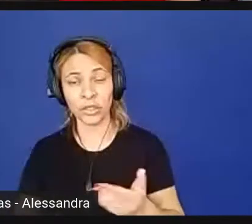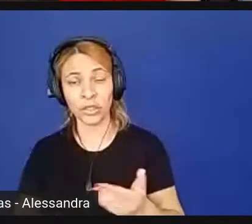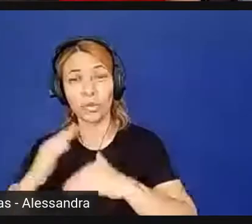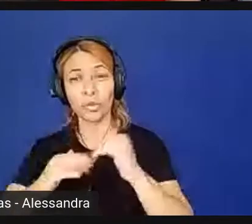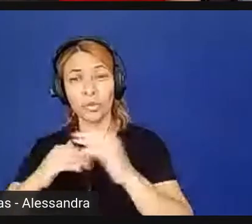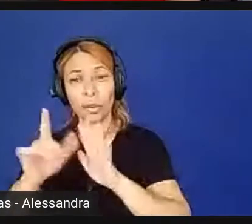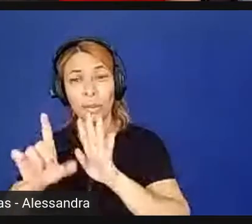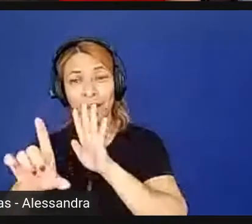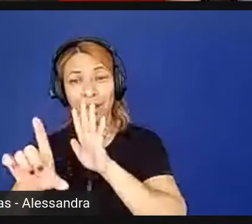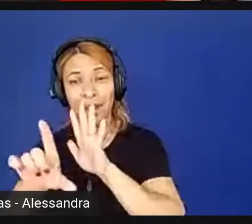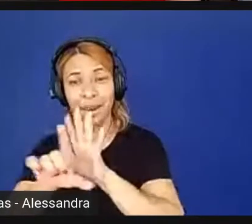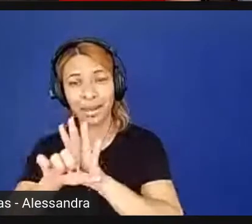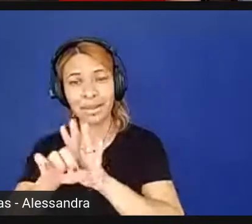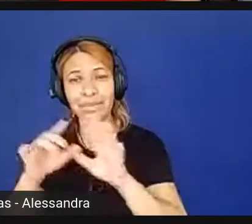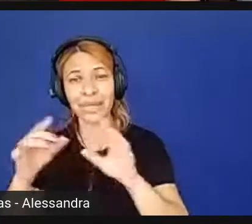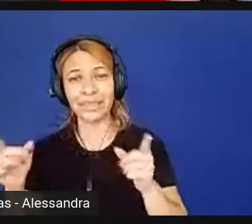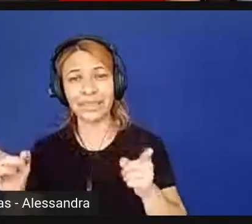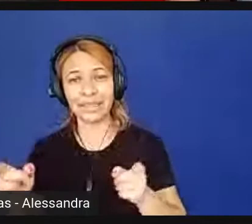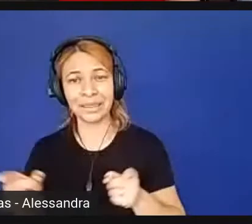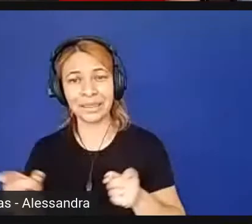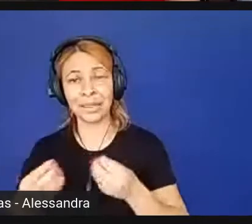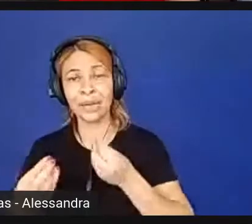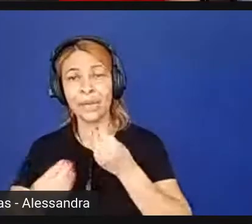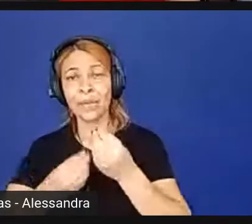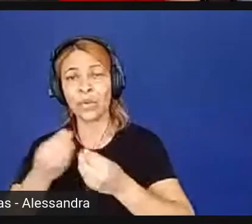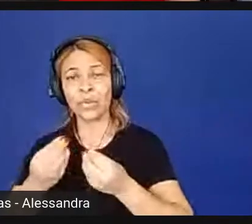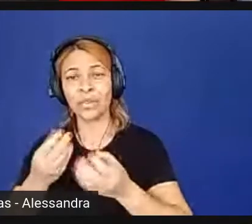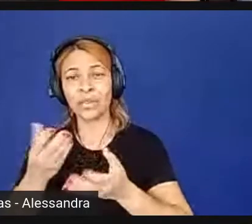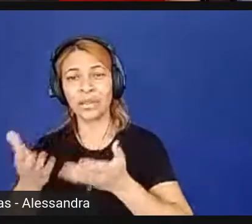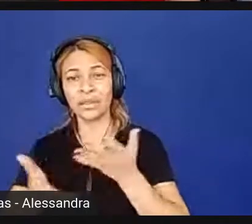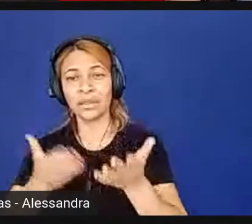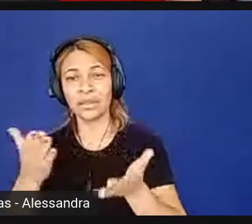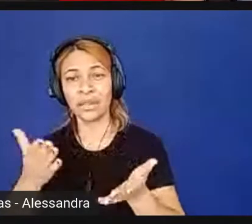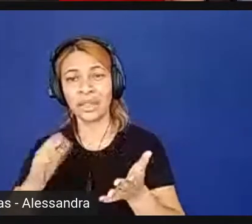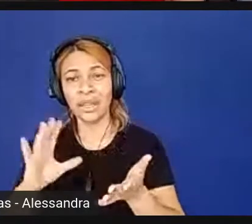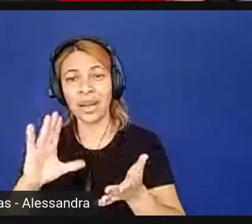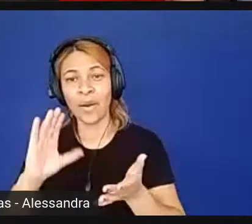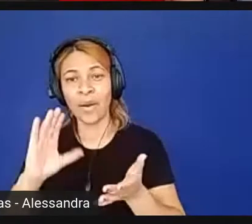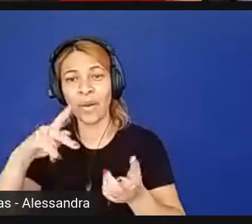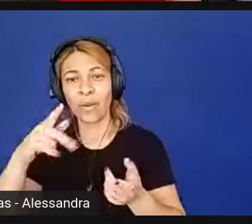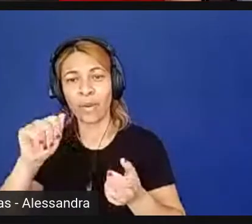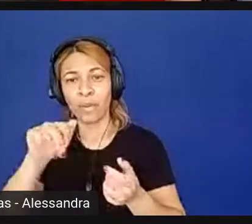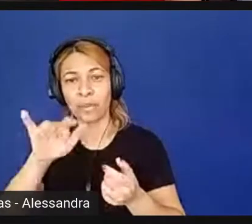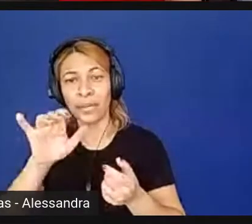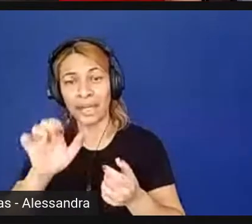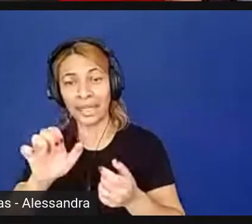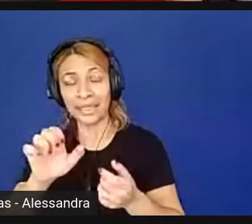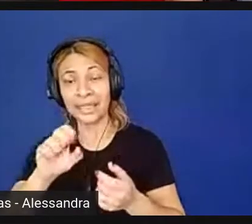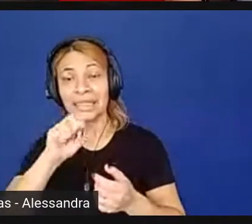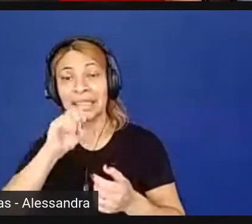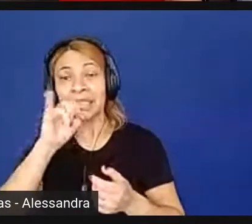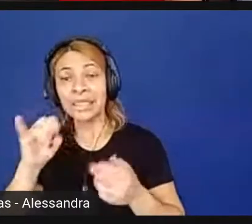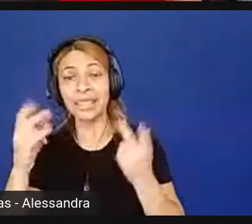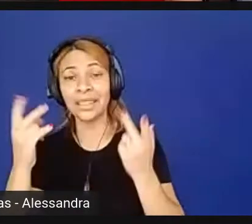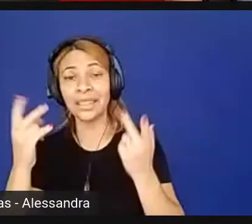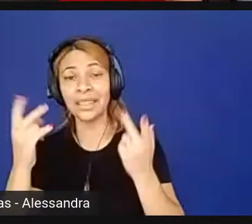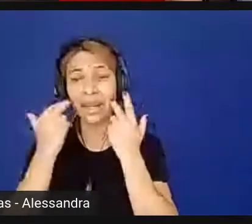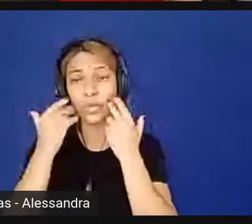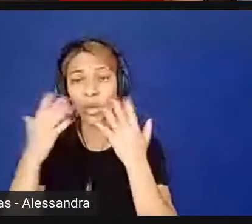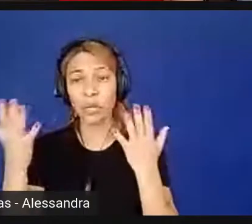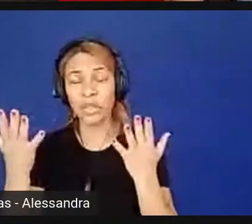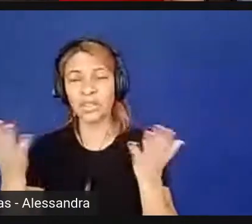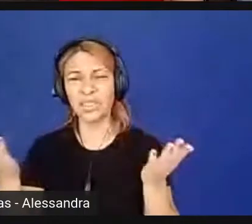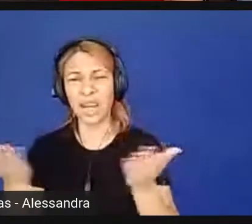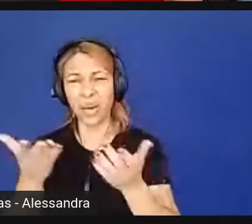estrita, veja, como é que a gente trataria do tal do compliance, que é a conformidade, se naturalmente os gestores, ainda mais em tempo de